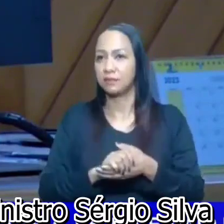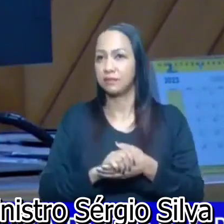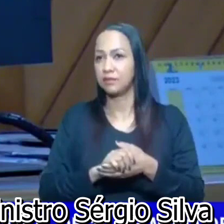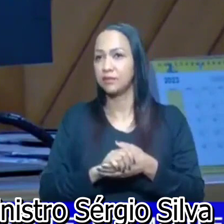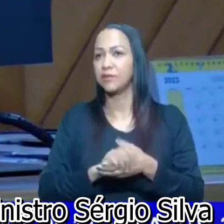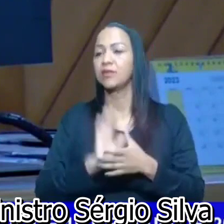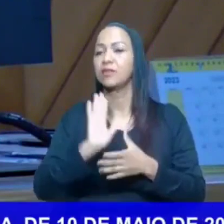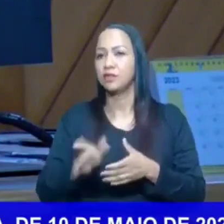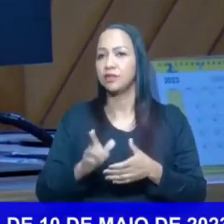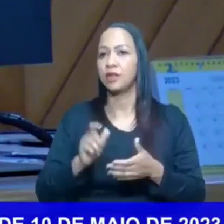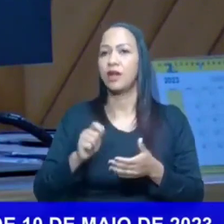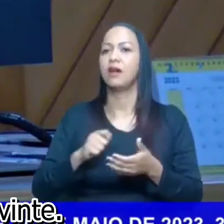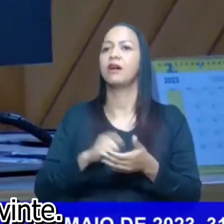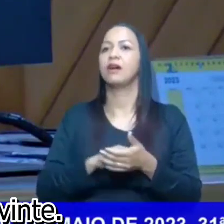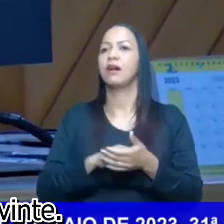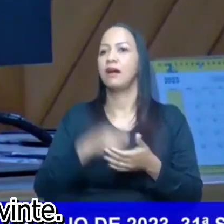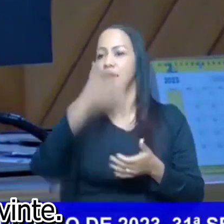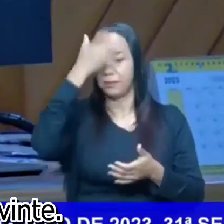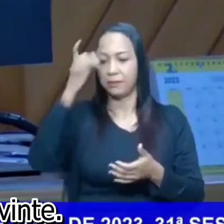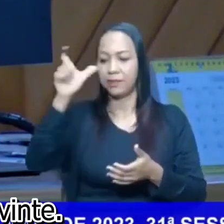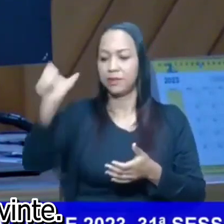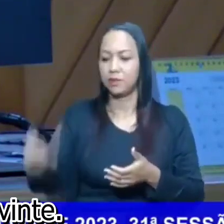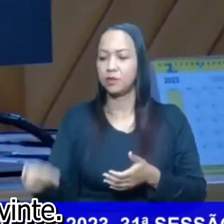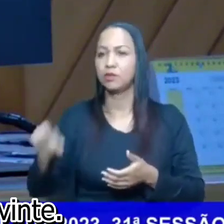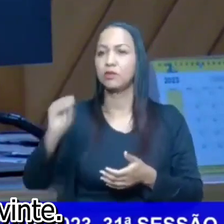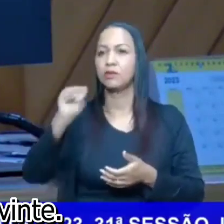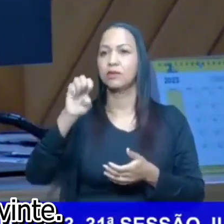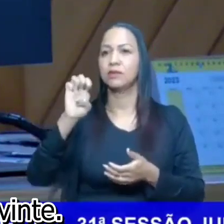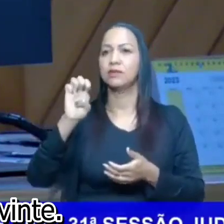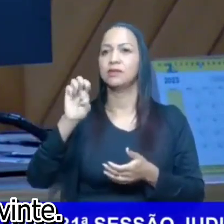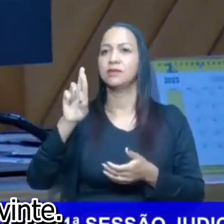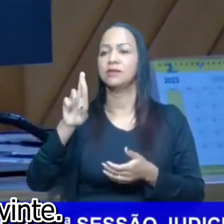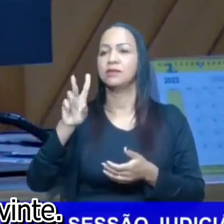foi o ministro Sérgio Silveira Banhos, de